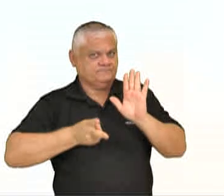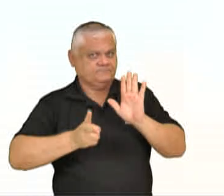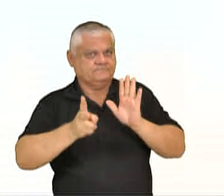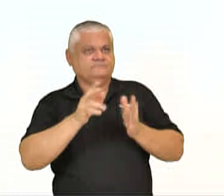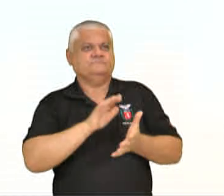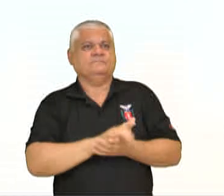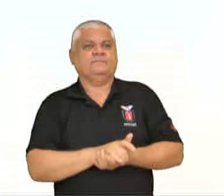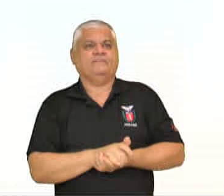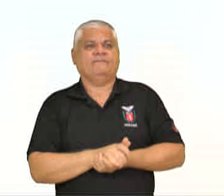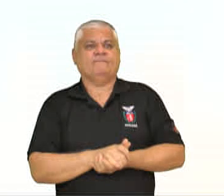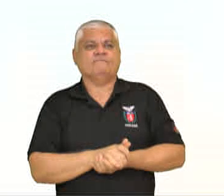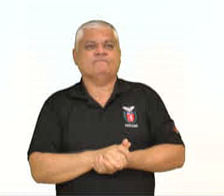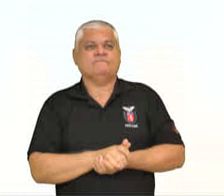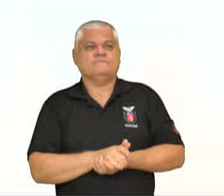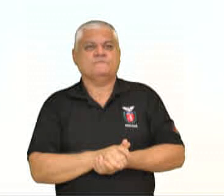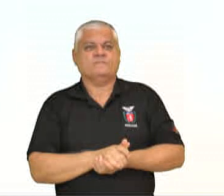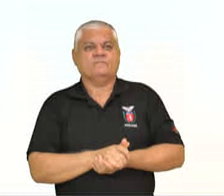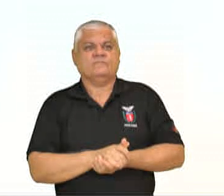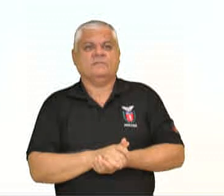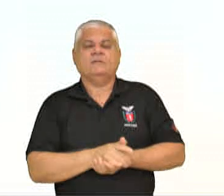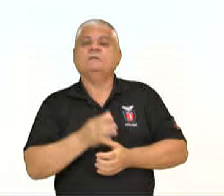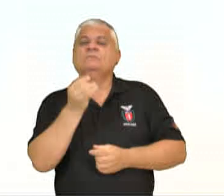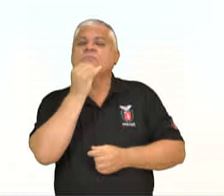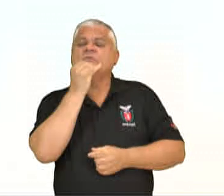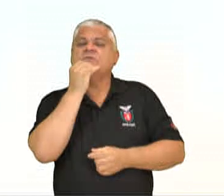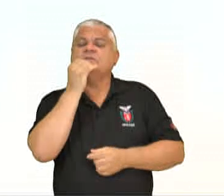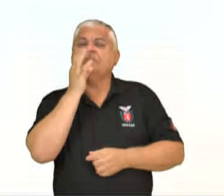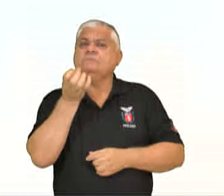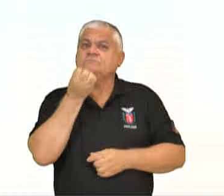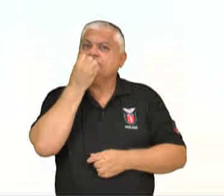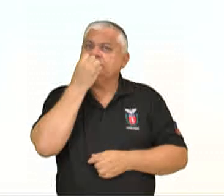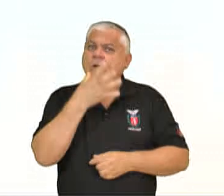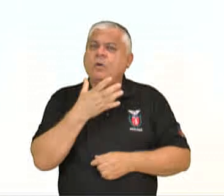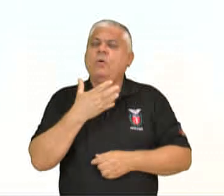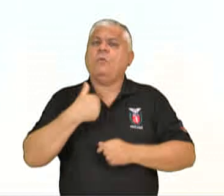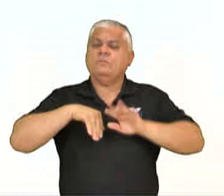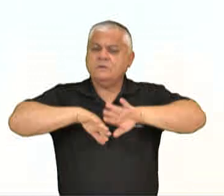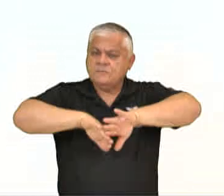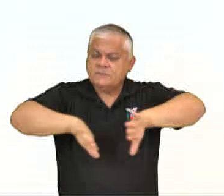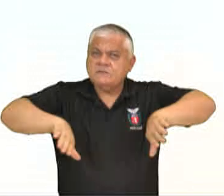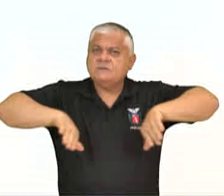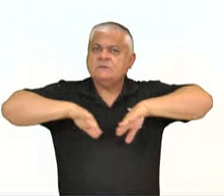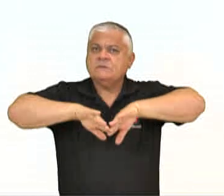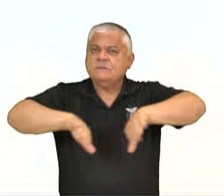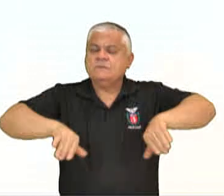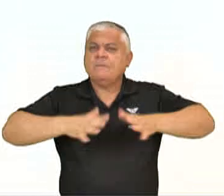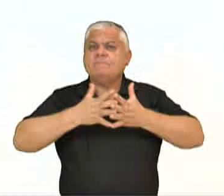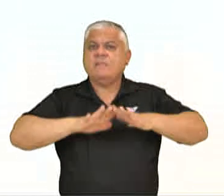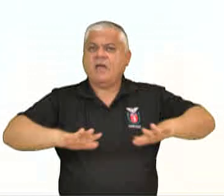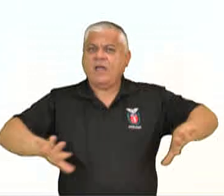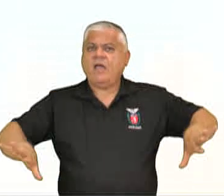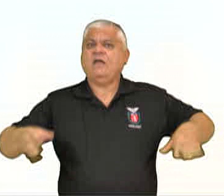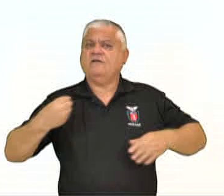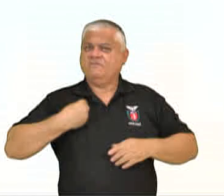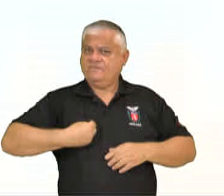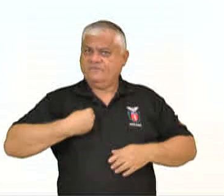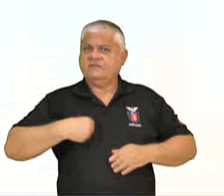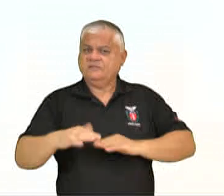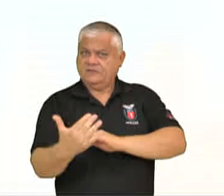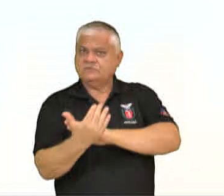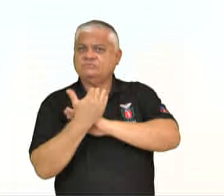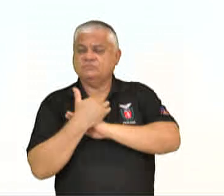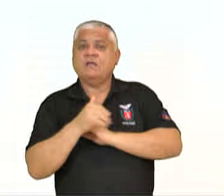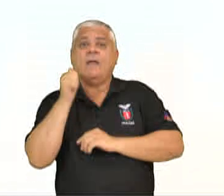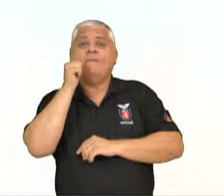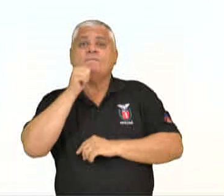venham aqui comigo, vamos lá. Saiba mais sobre os benefícios do banho de mar para a sua vida. De acordo com a